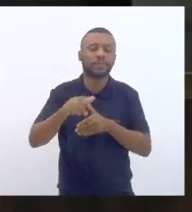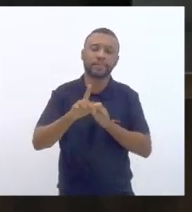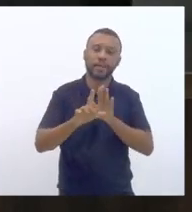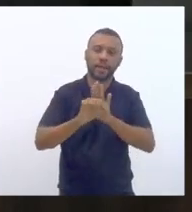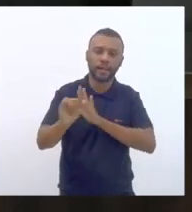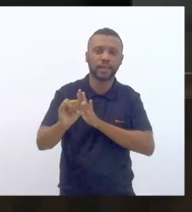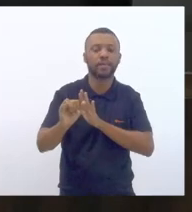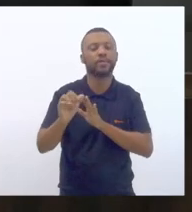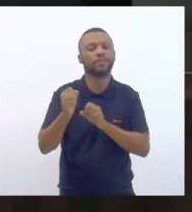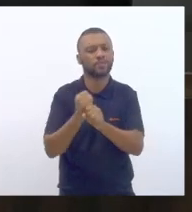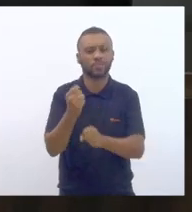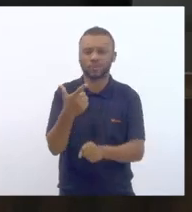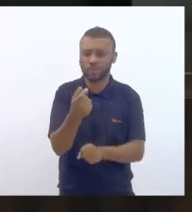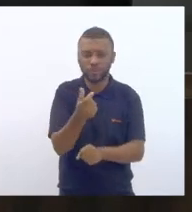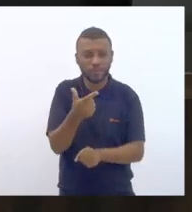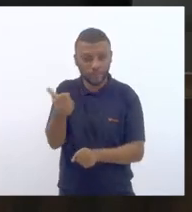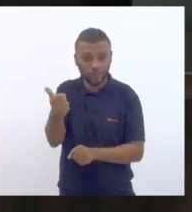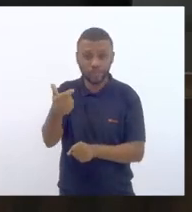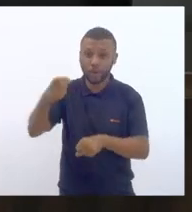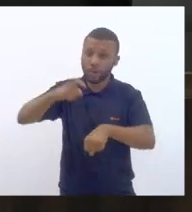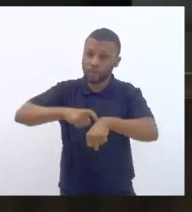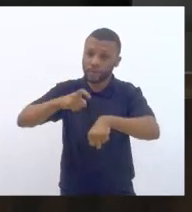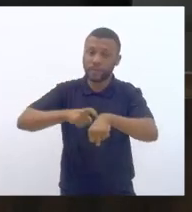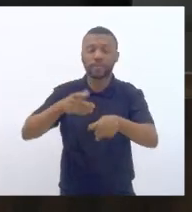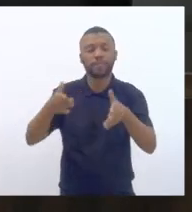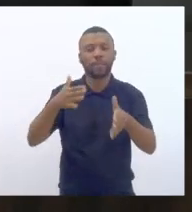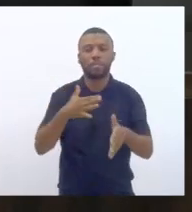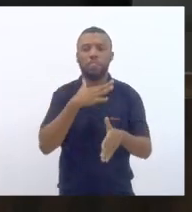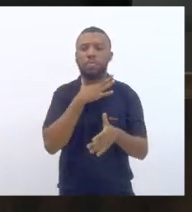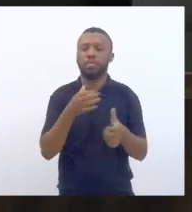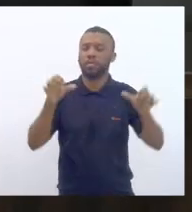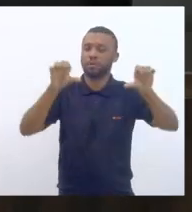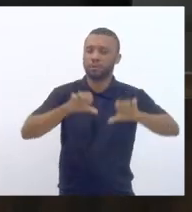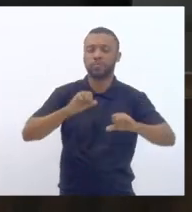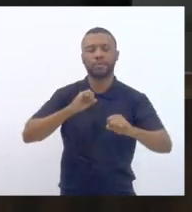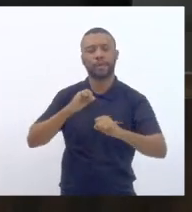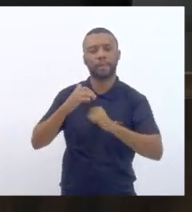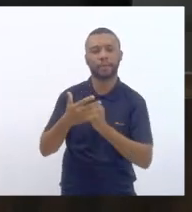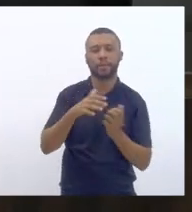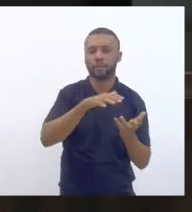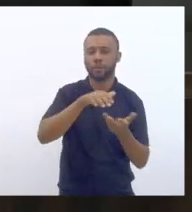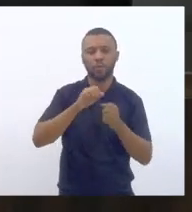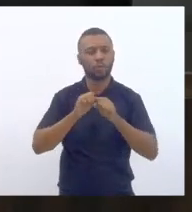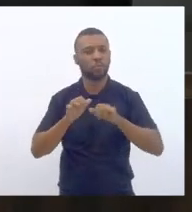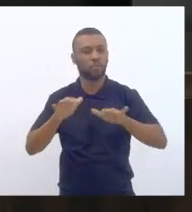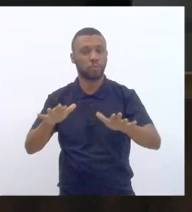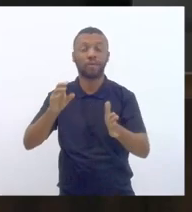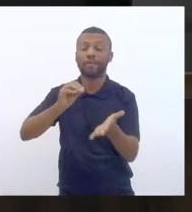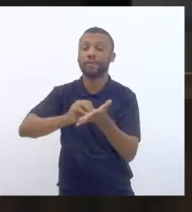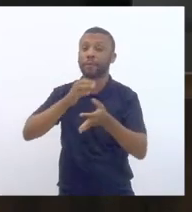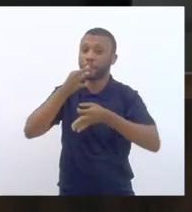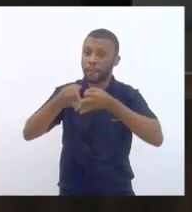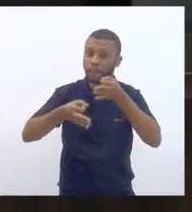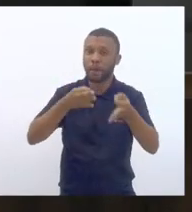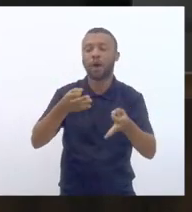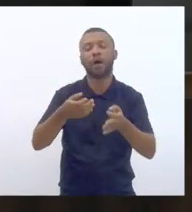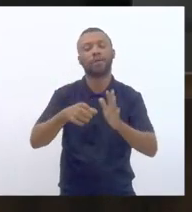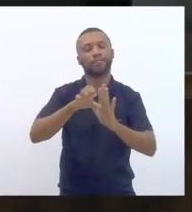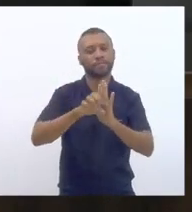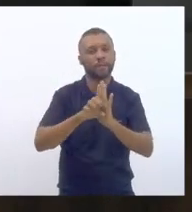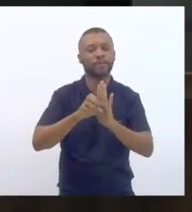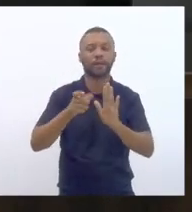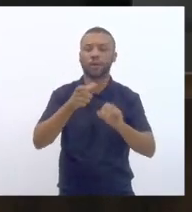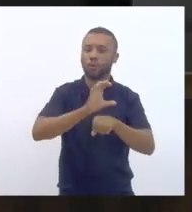novembro de 21, pelo tempo em que perdurar o estado de calamidade em virtude da pandemia do Covid-19, pendendo de parecer da Comissão de Emendas Condicionais e